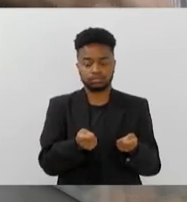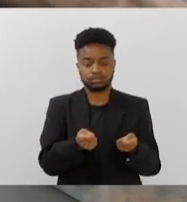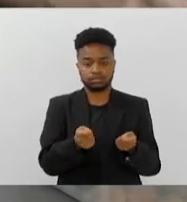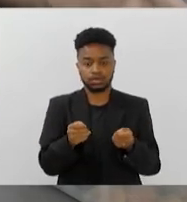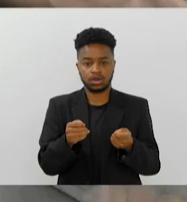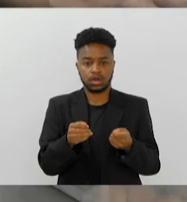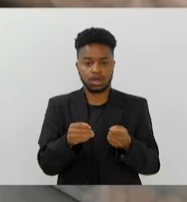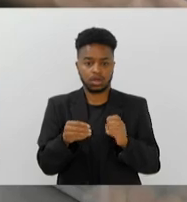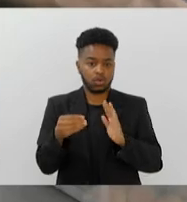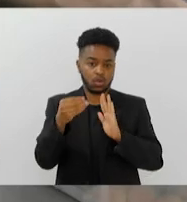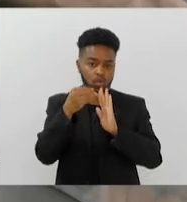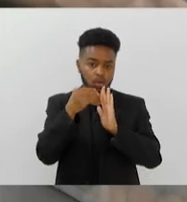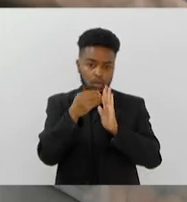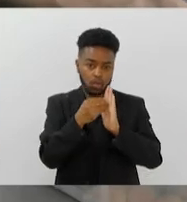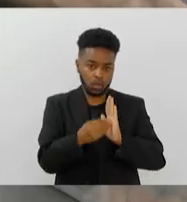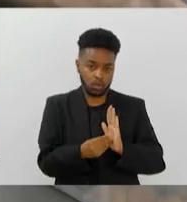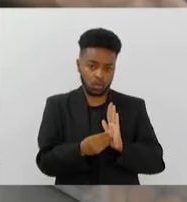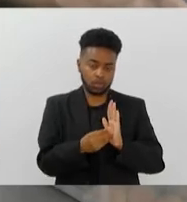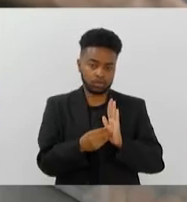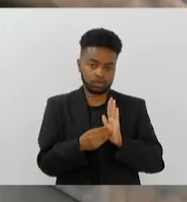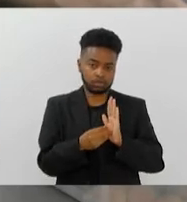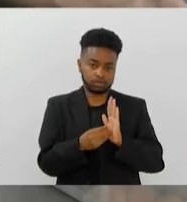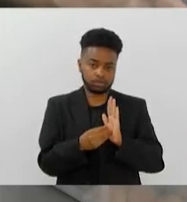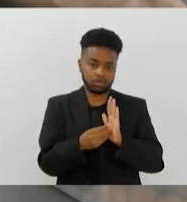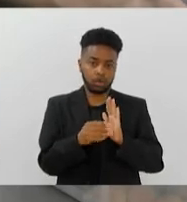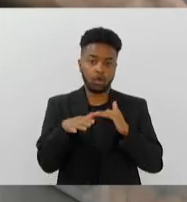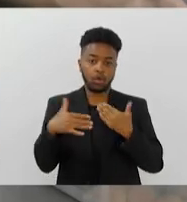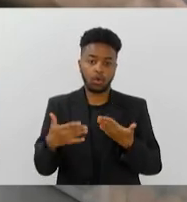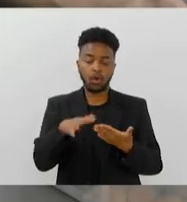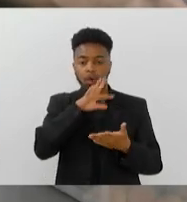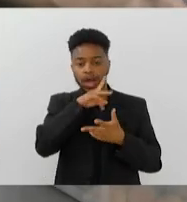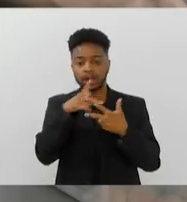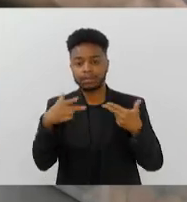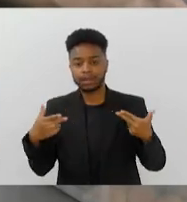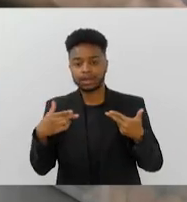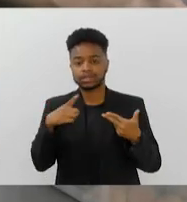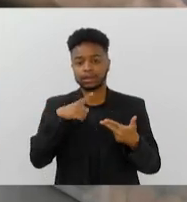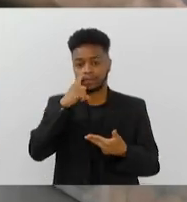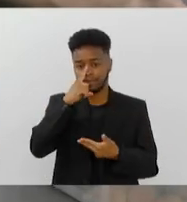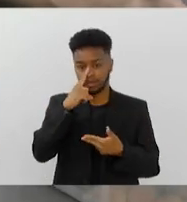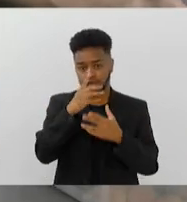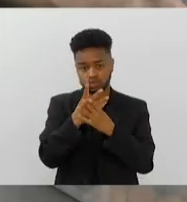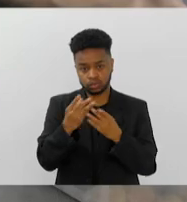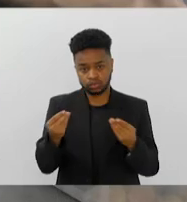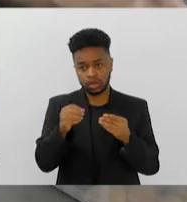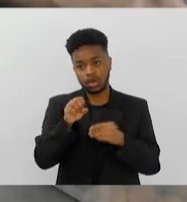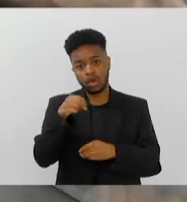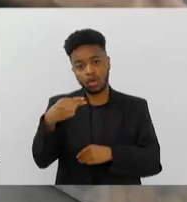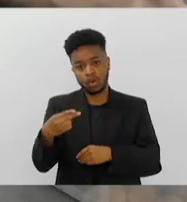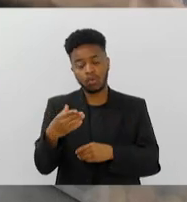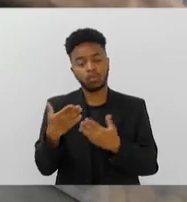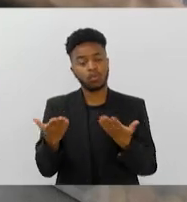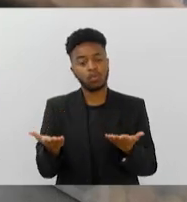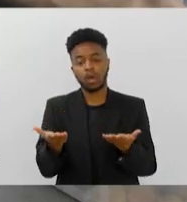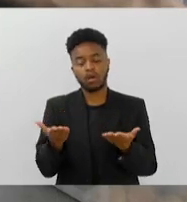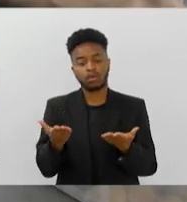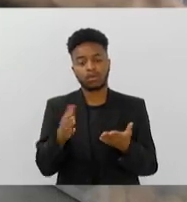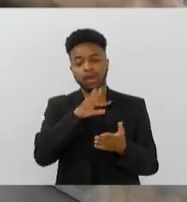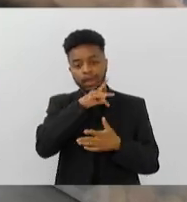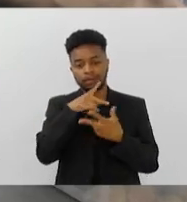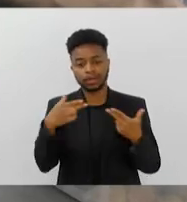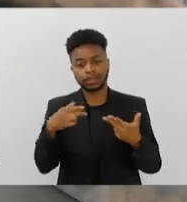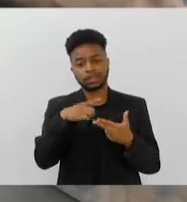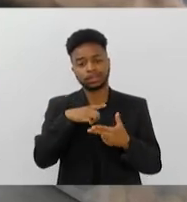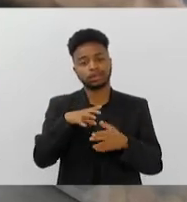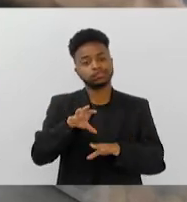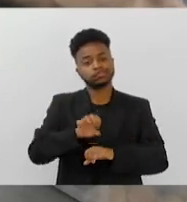mencionar ou elencar as espécies ameaçadas ou as espécies que bioacumulam metais, ponto. Bom, aí a gente